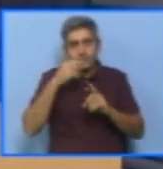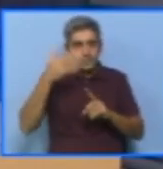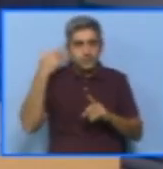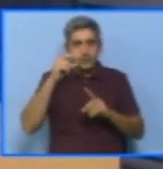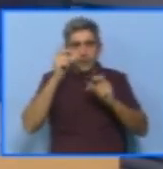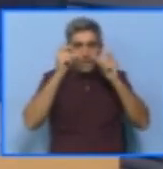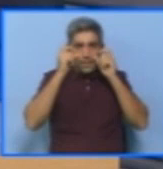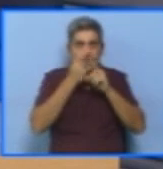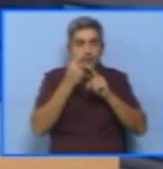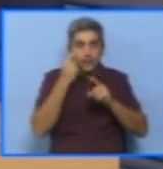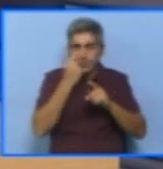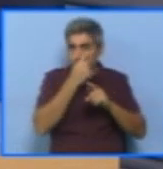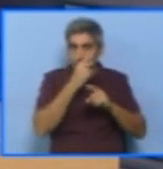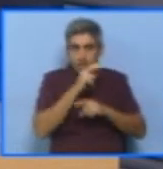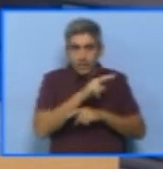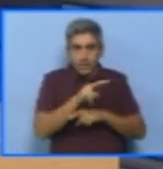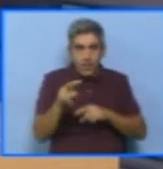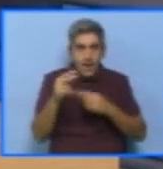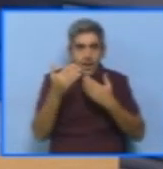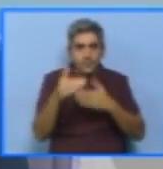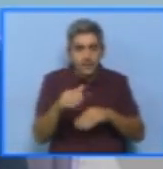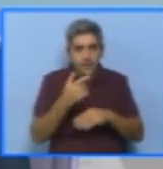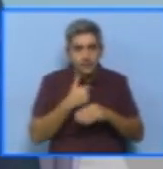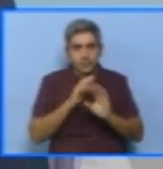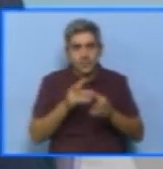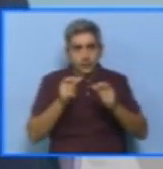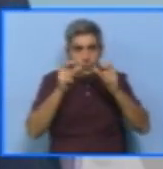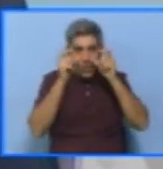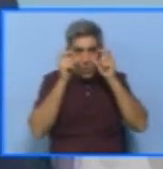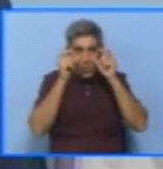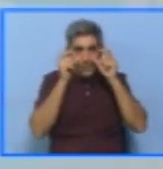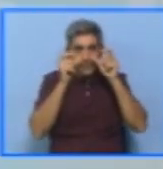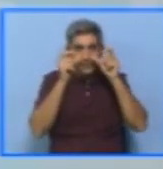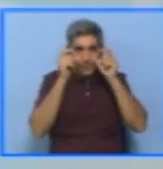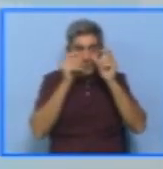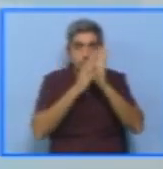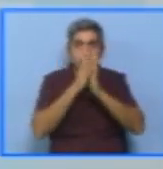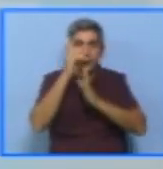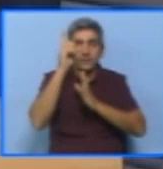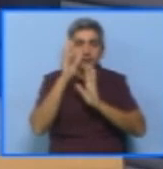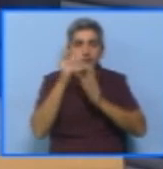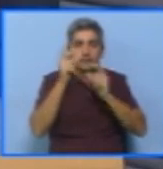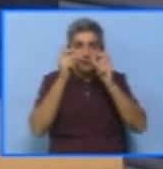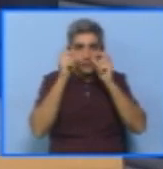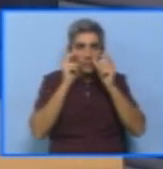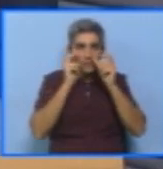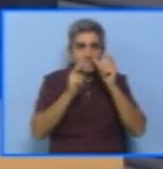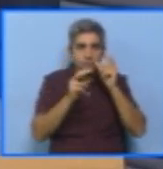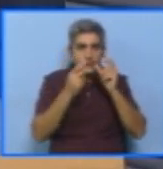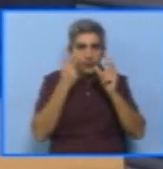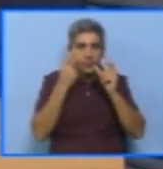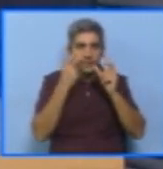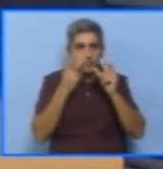porque o nosso olhar é um olhar limitado e a gente precisa de óculos, e dos óculos de Deus para poder ver a